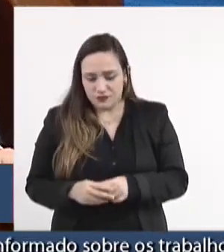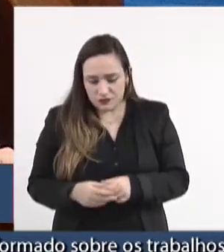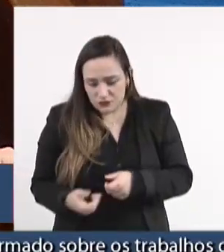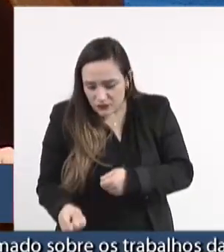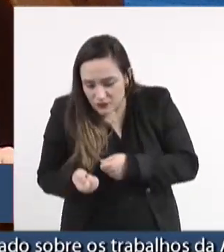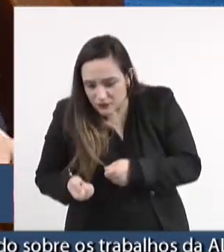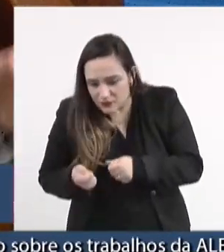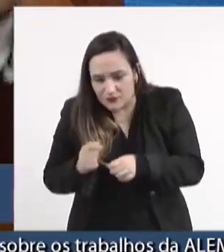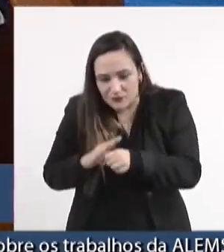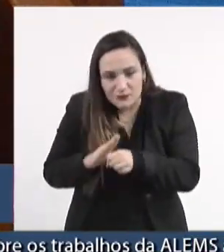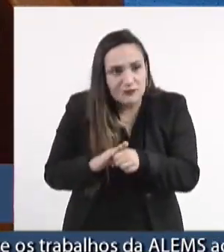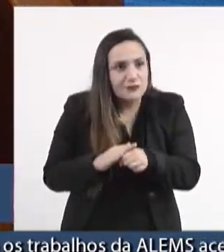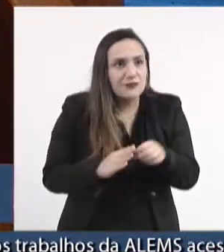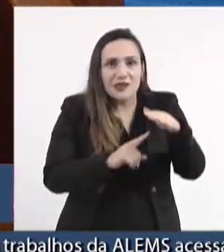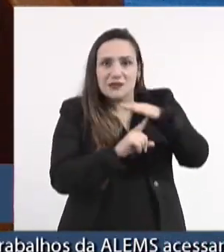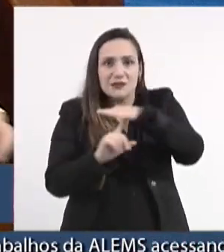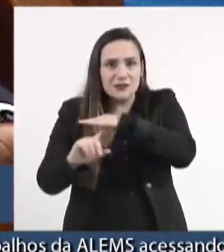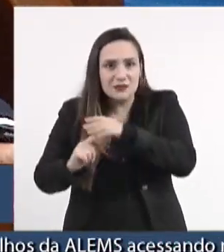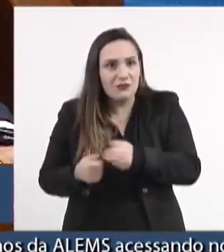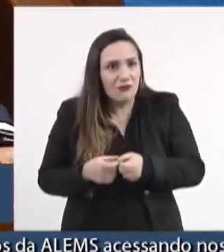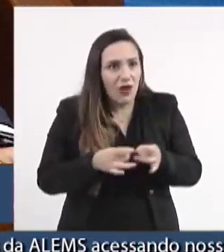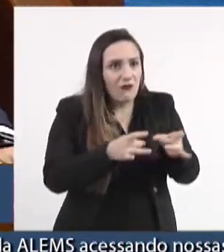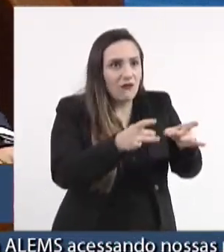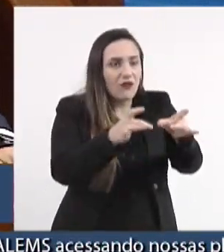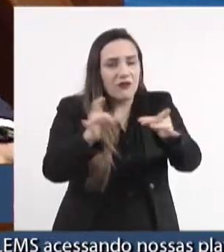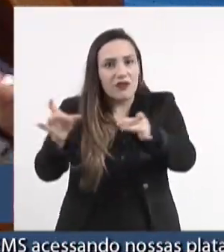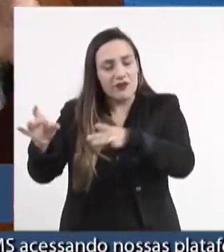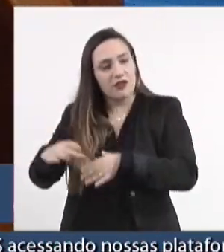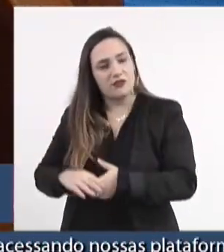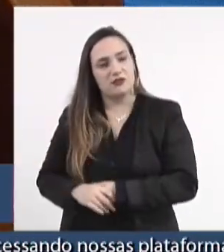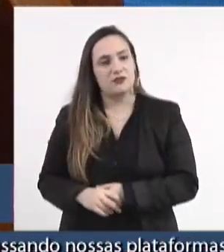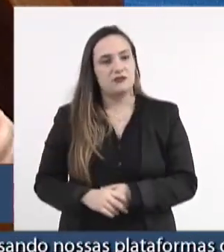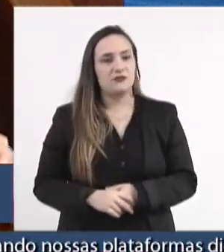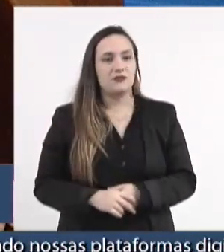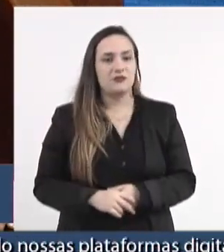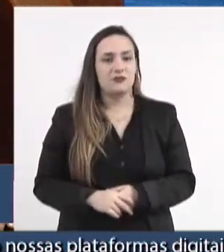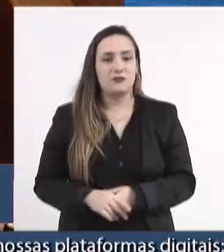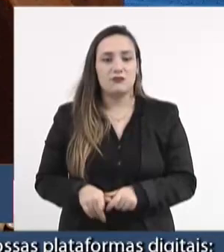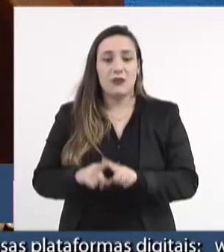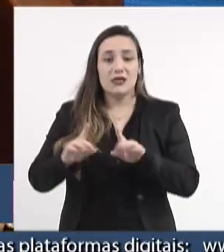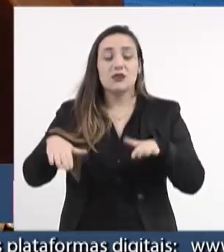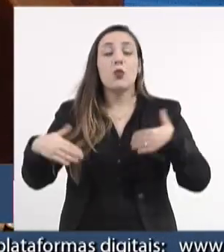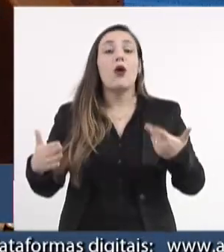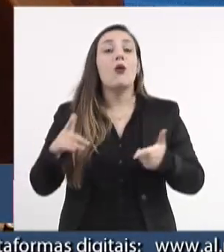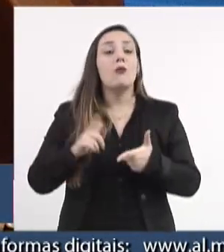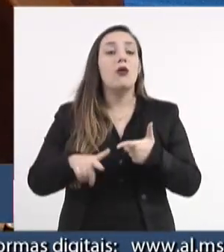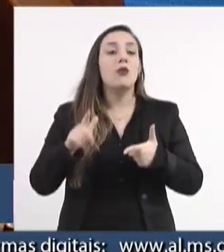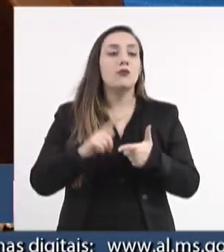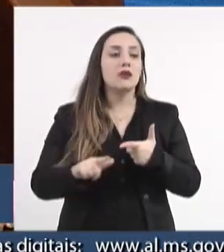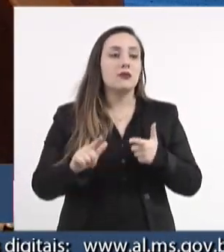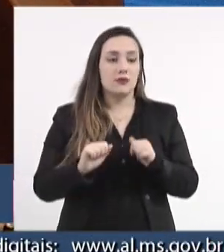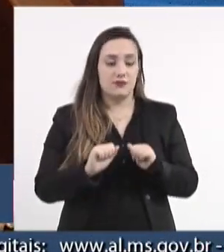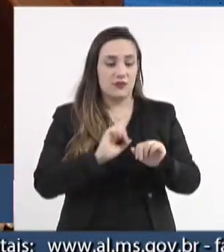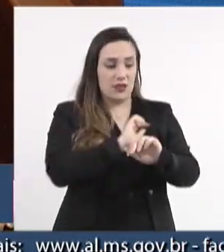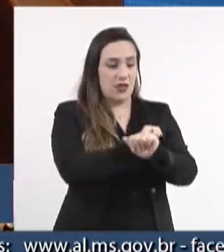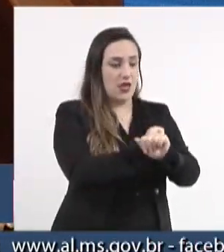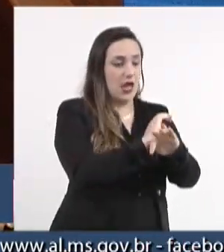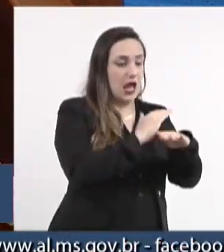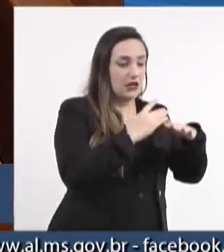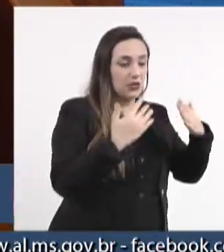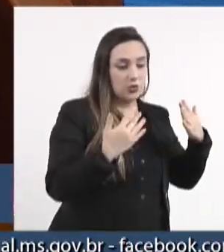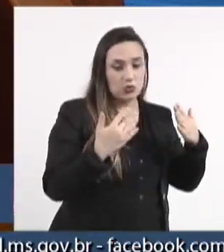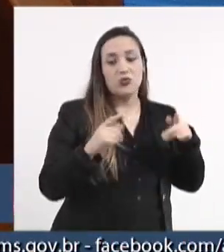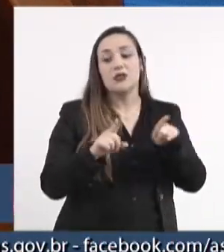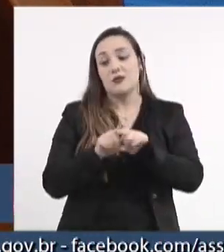problema da agricultura, tanto familiar como a que já está